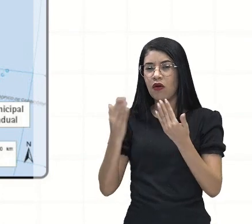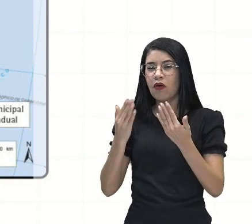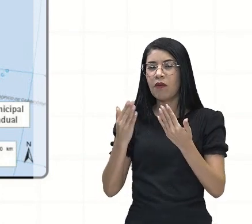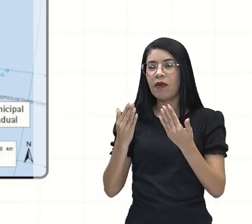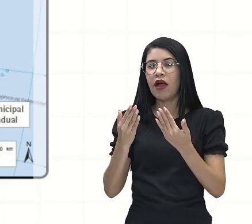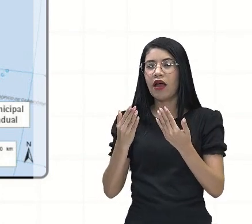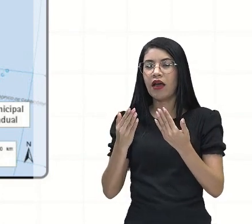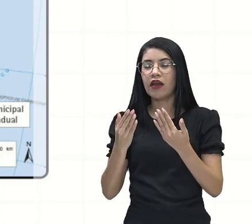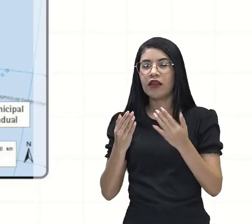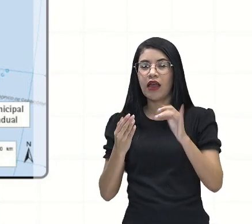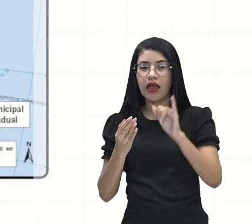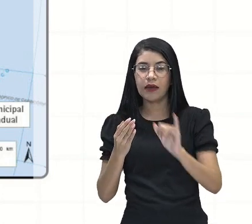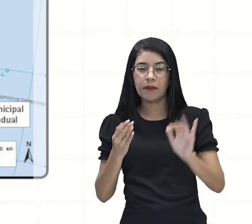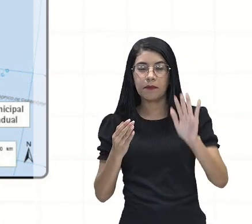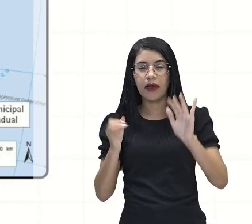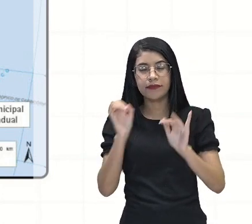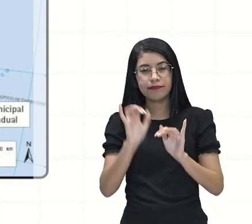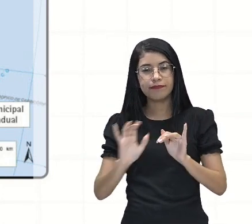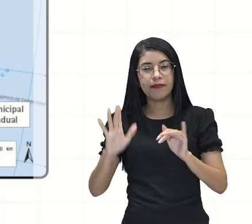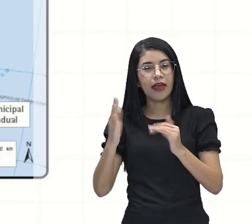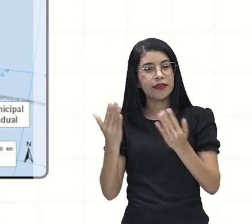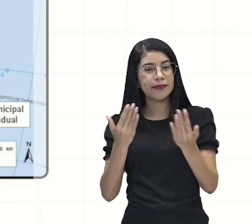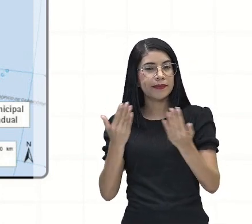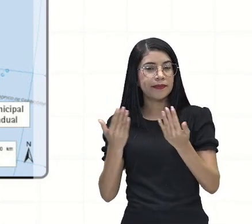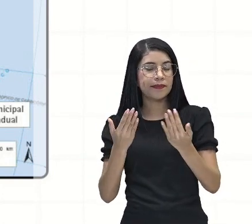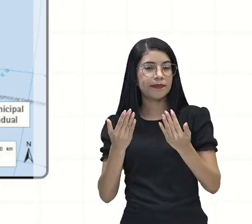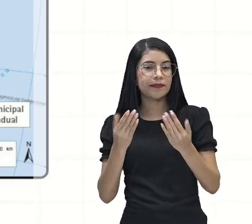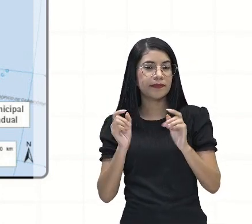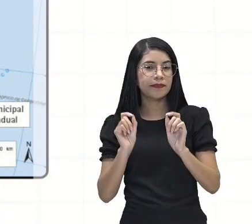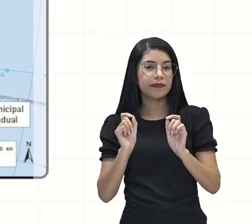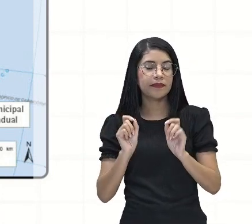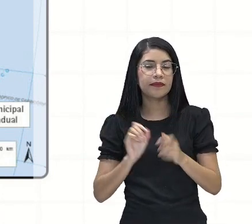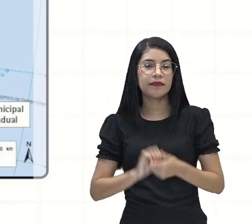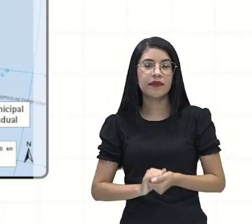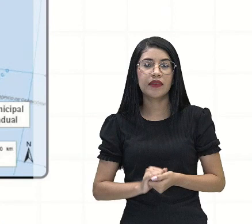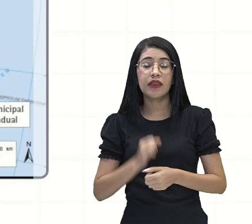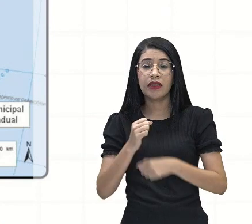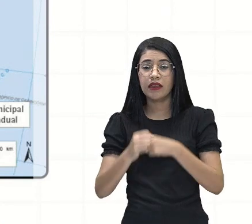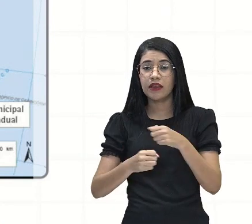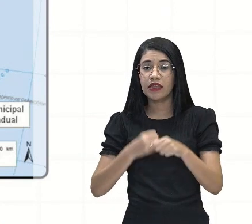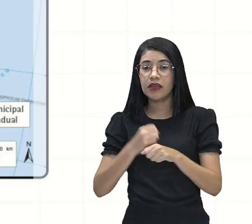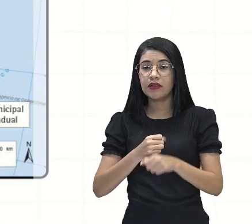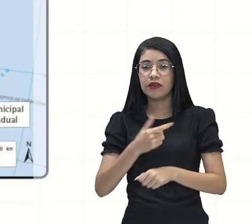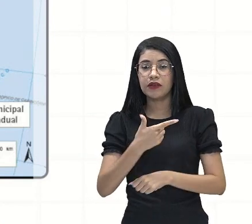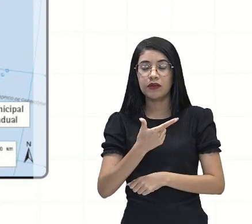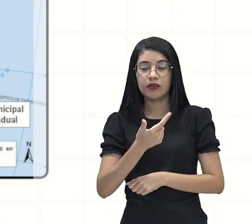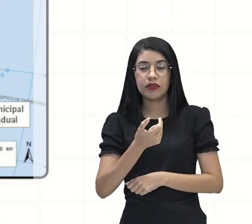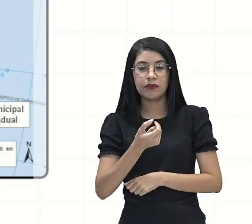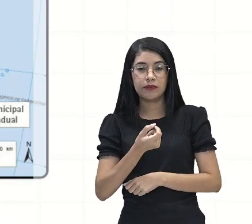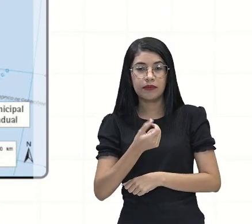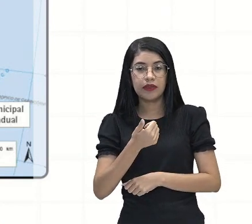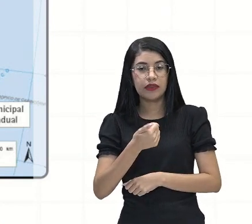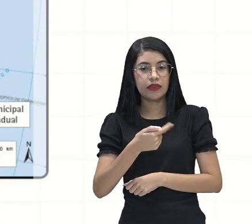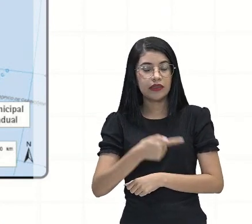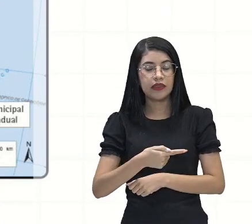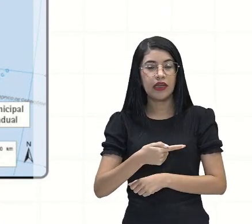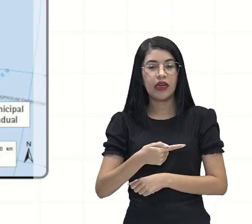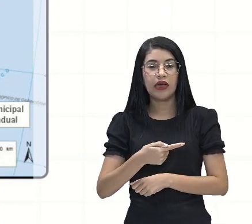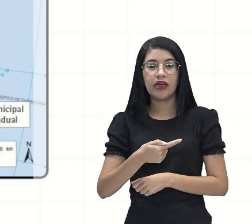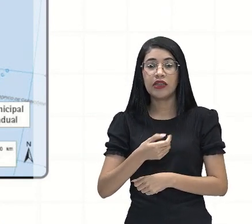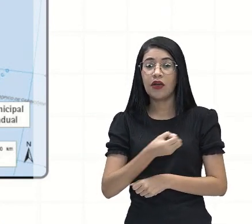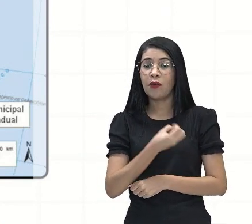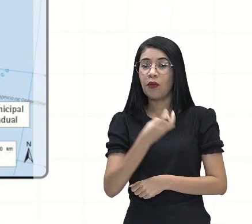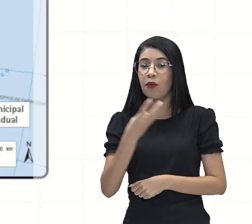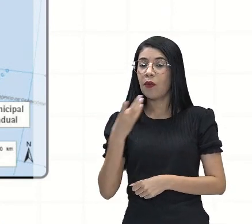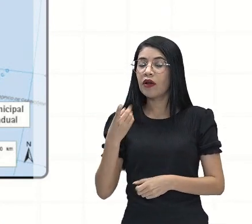questão de visualização aqui e vai observar que em 2017 essa malha Municipal